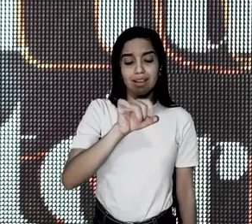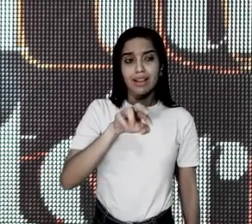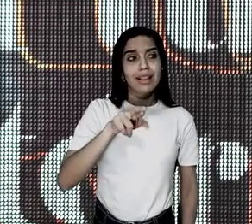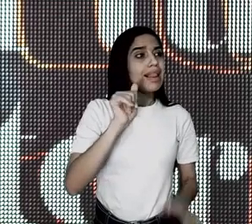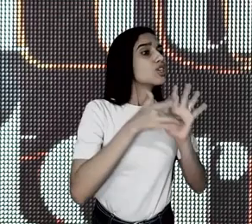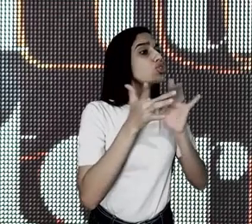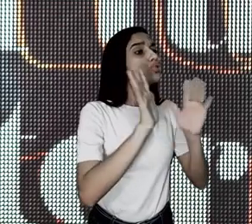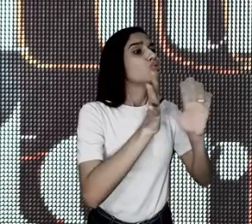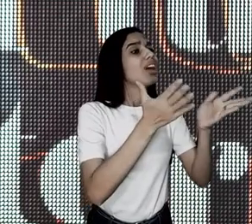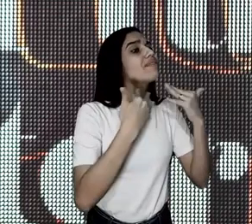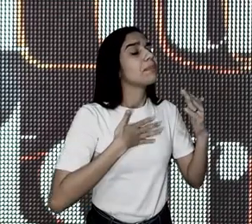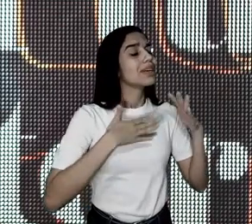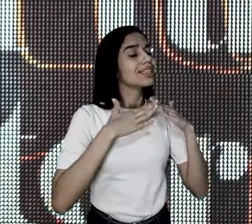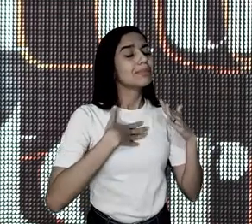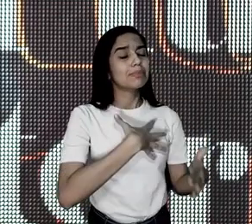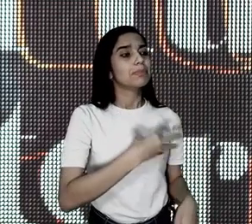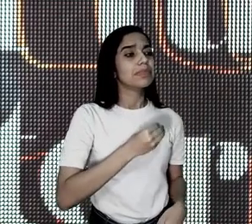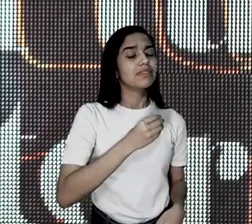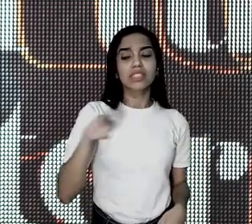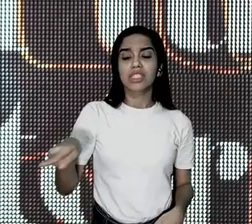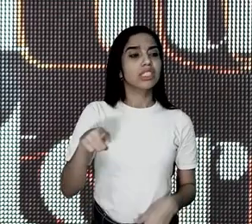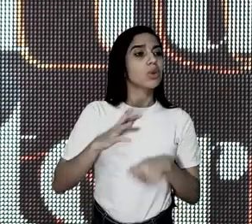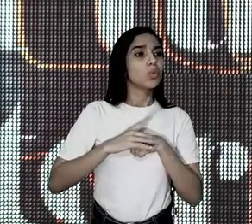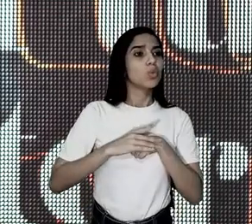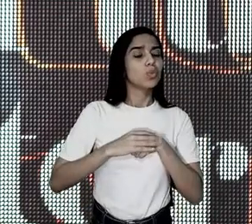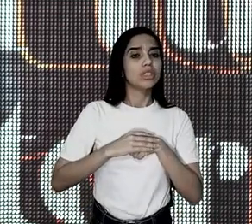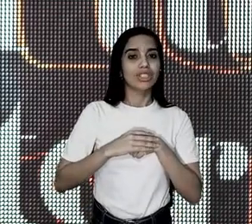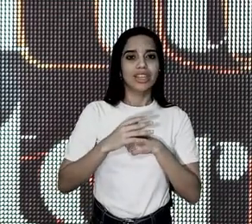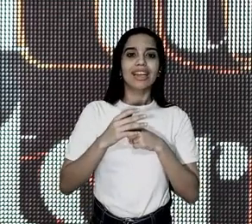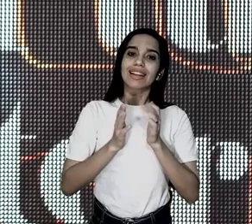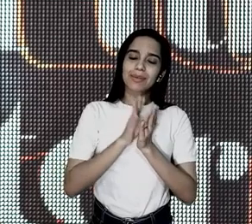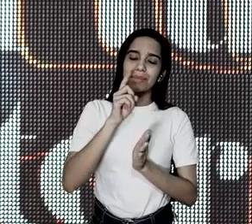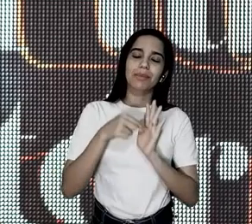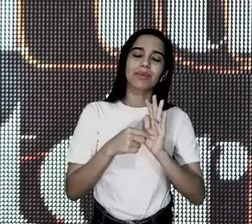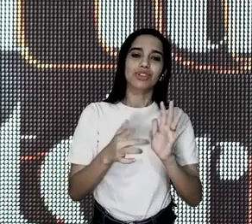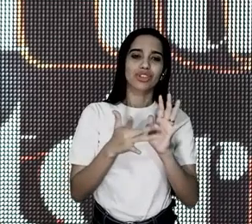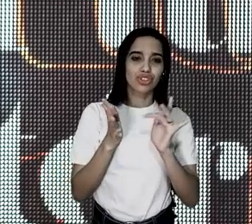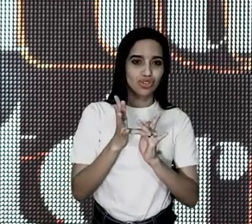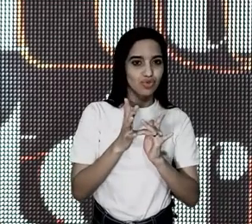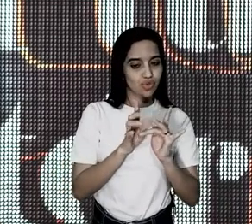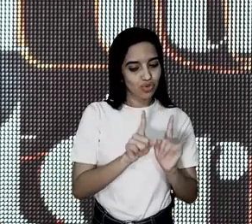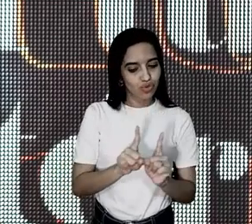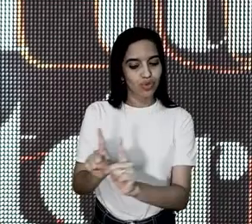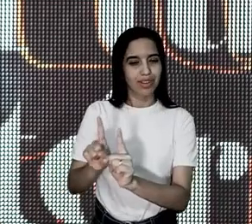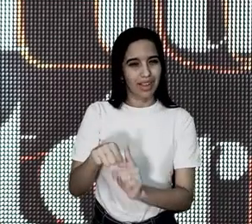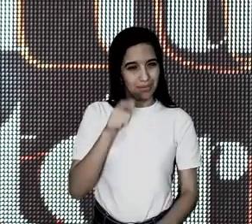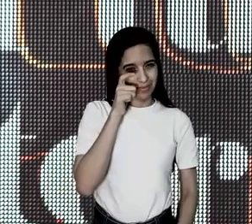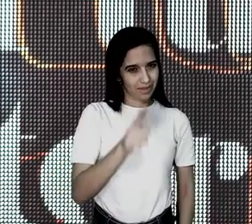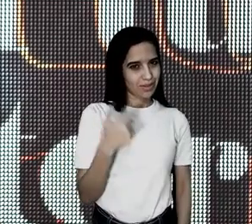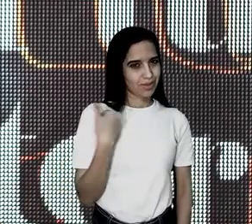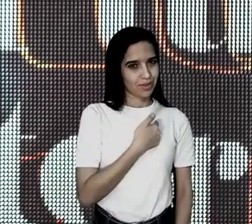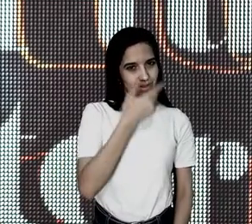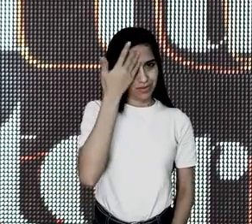vem comigo, a minha filha está doente. E a Bíblia conta que Jesus foi com ele. Mas uma coisa interessante a gente